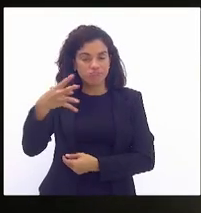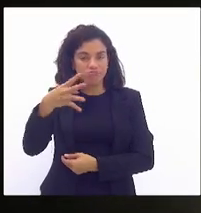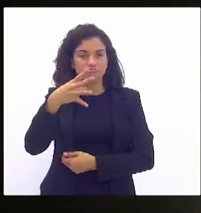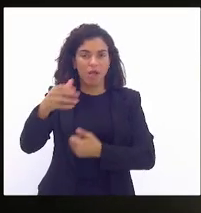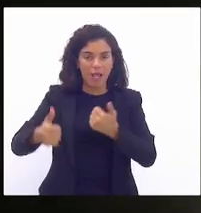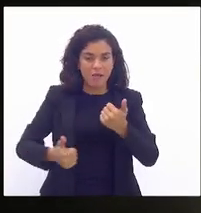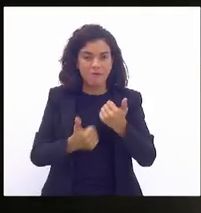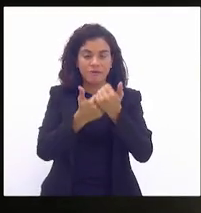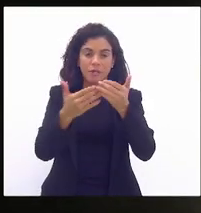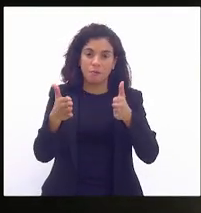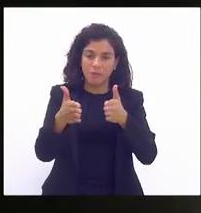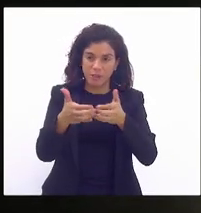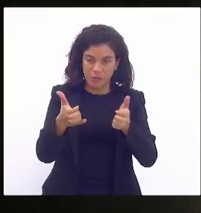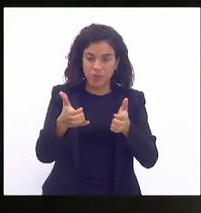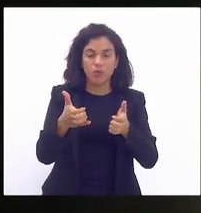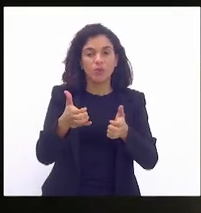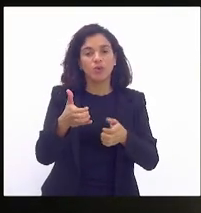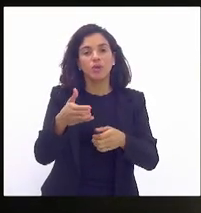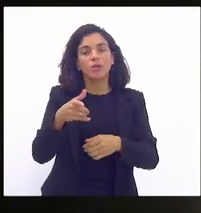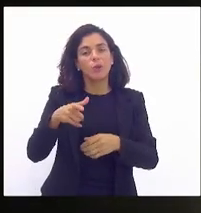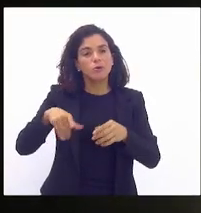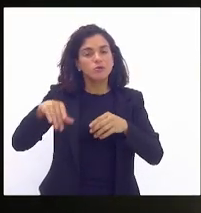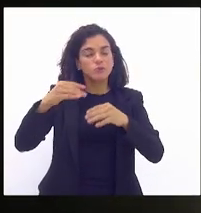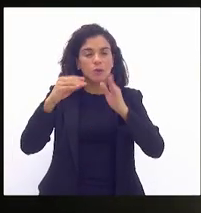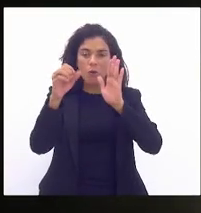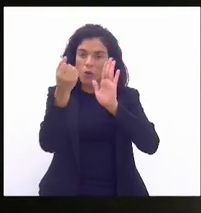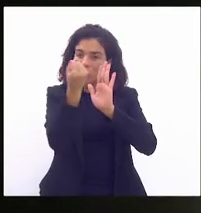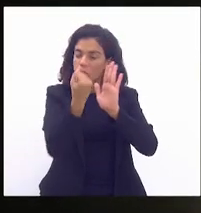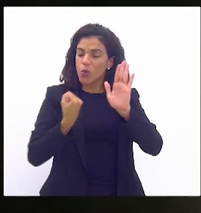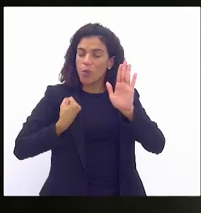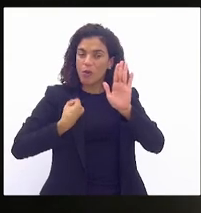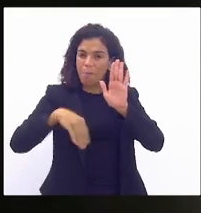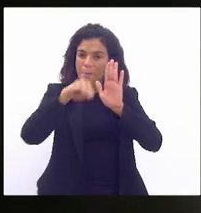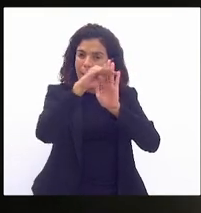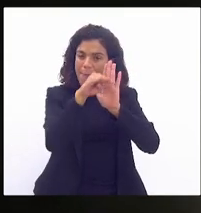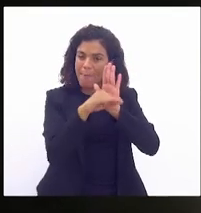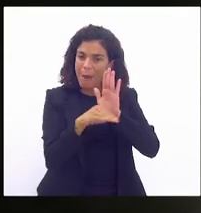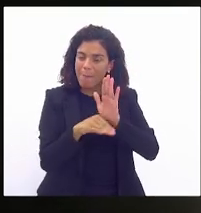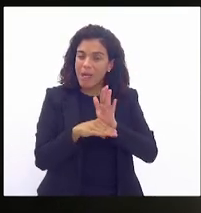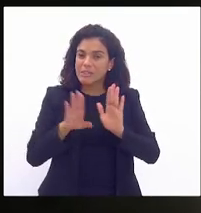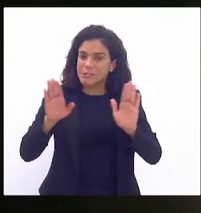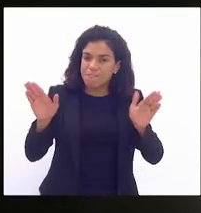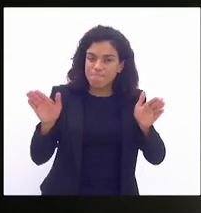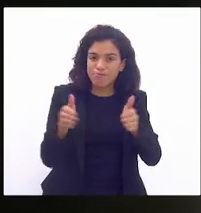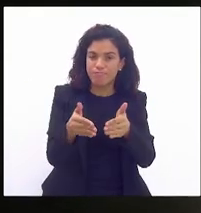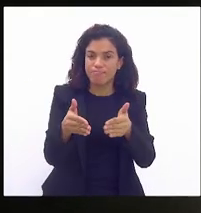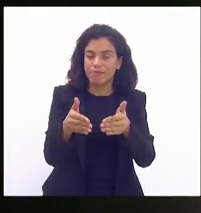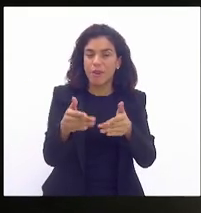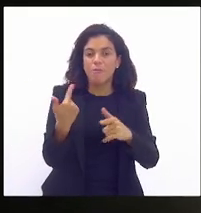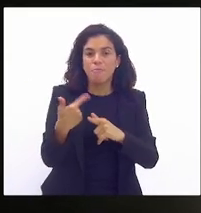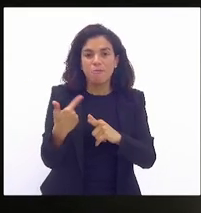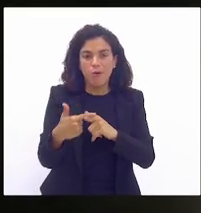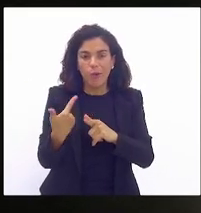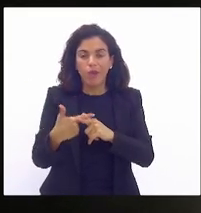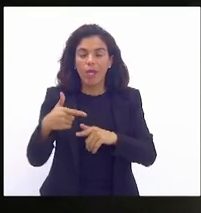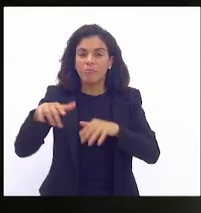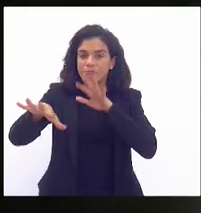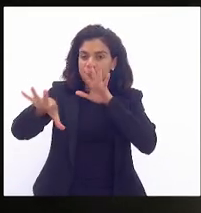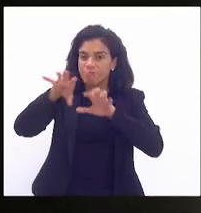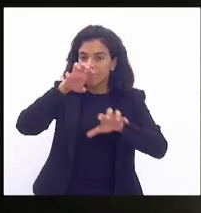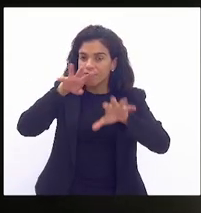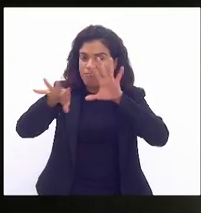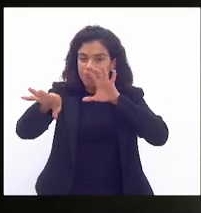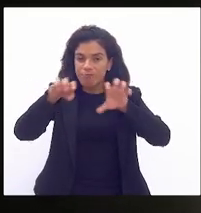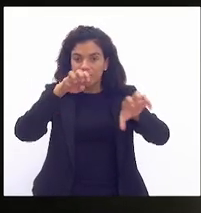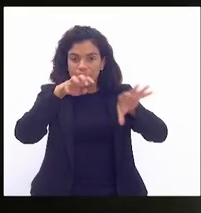o pedido que os padrões sejam muito mais restritos, porque se a gente pegar nos particulados, seja esses inaláveis, que estão